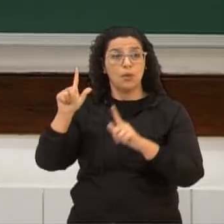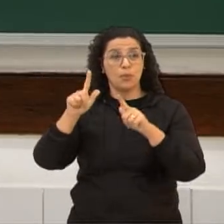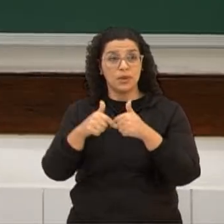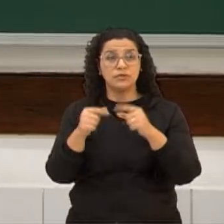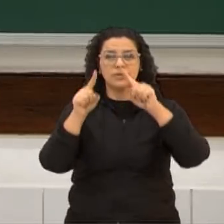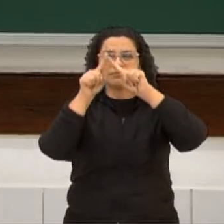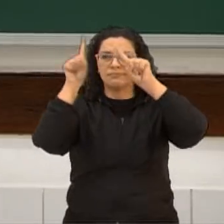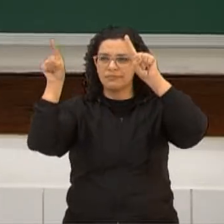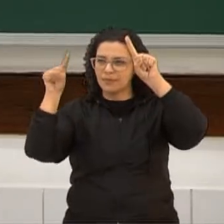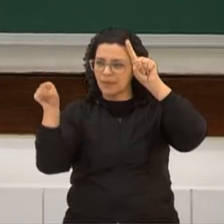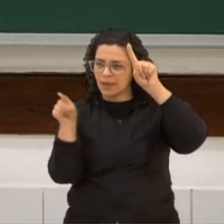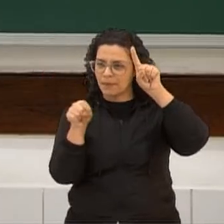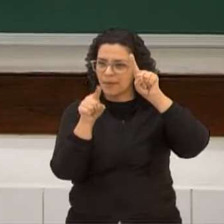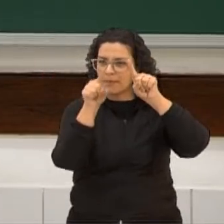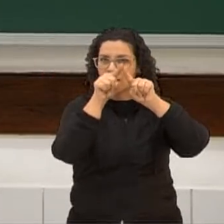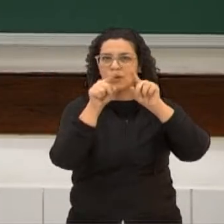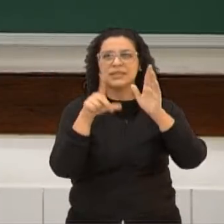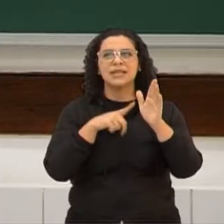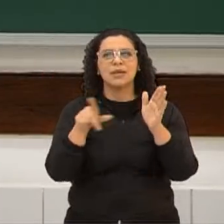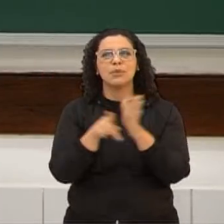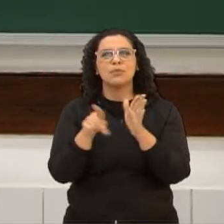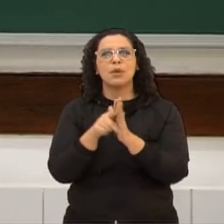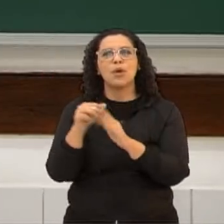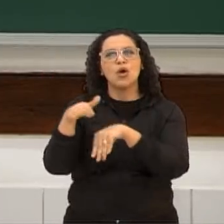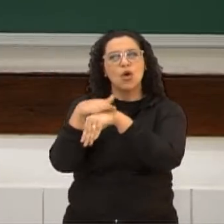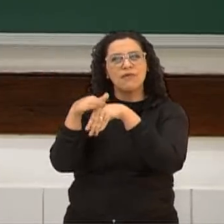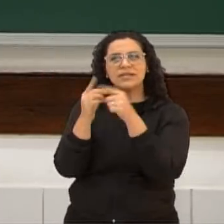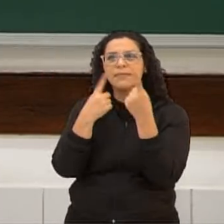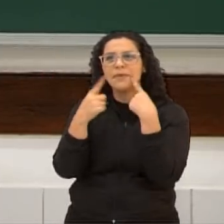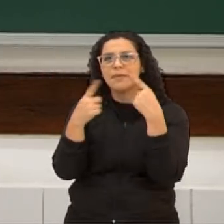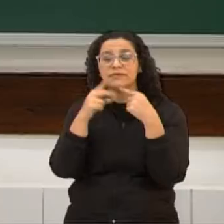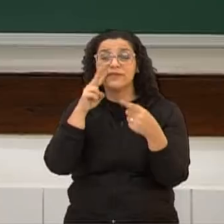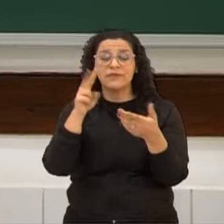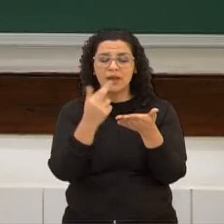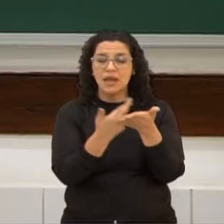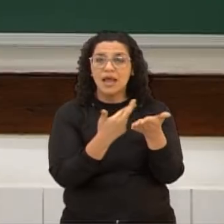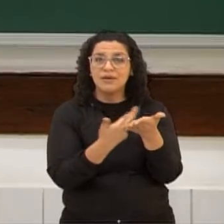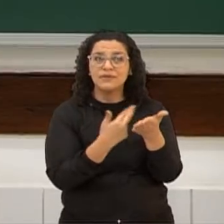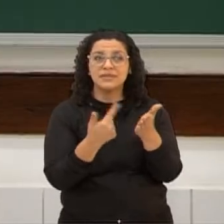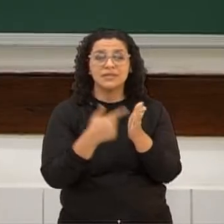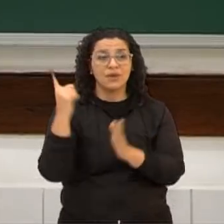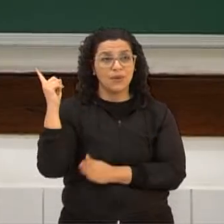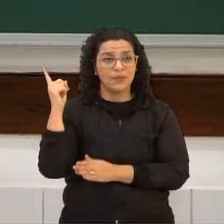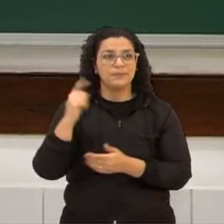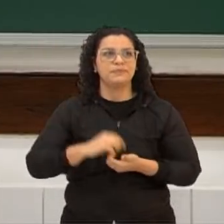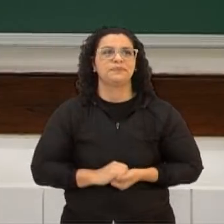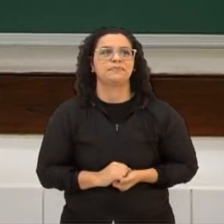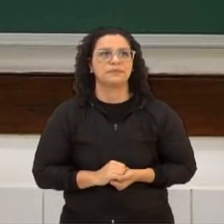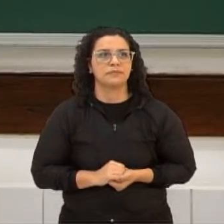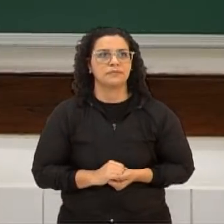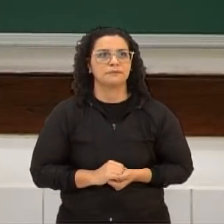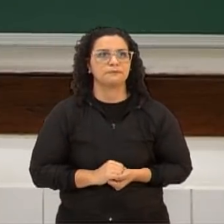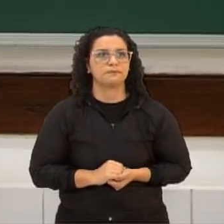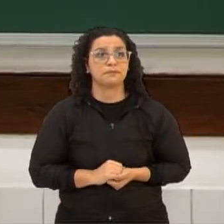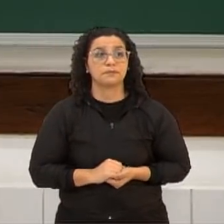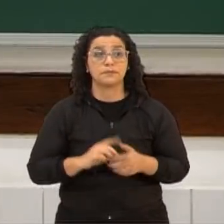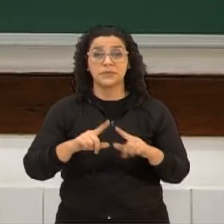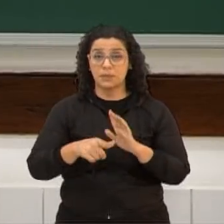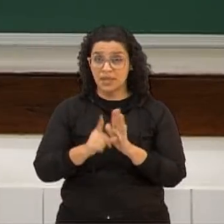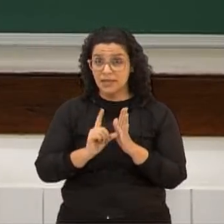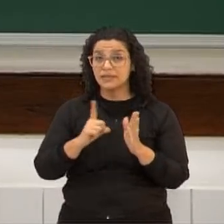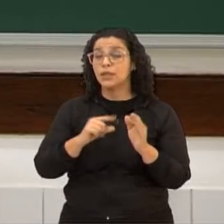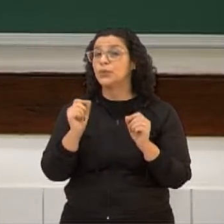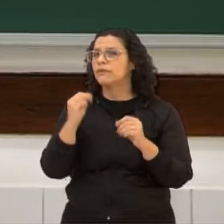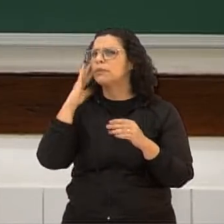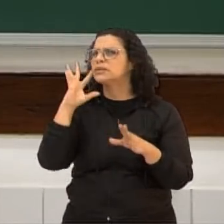esses balões que estamos falando aqui são aqueles balões de diálogo que você está acostumado a ver na revistinha que eu vou, então, mostrar aqui para vocês. Mas antes